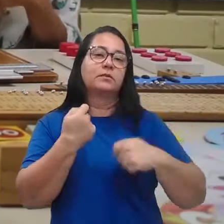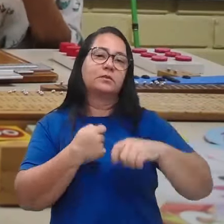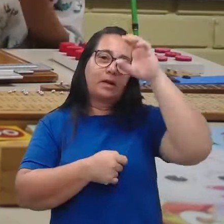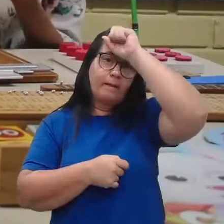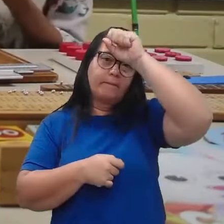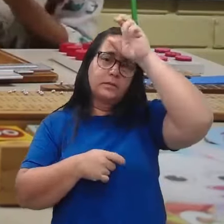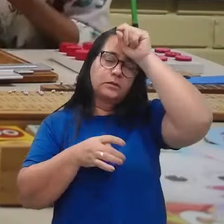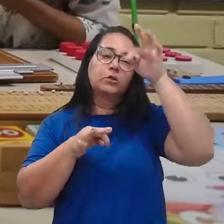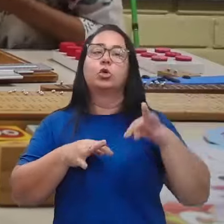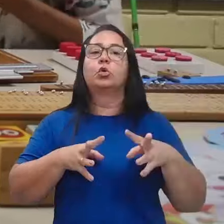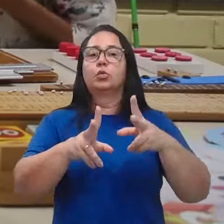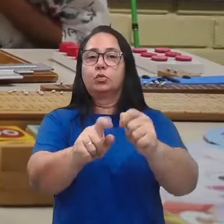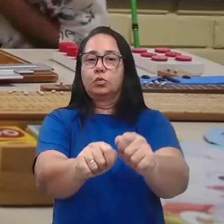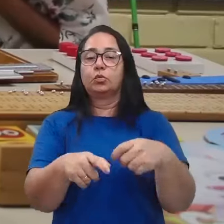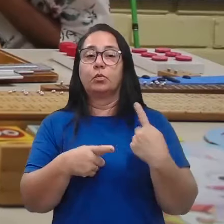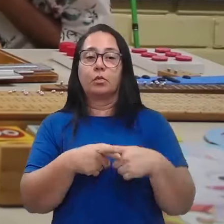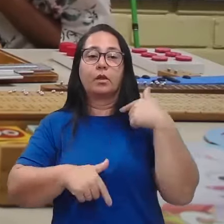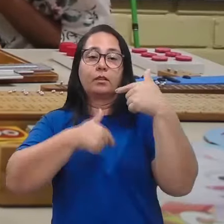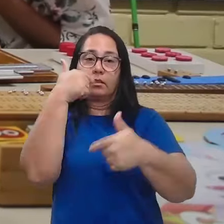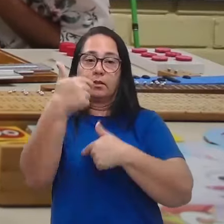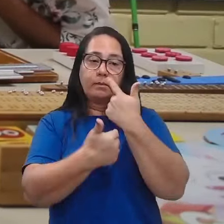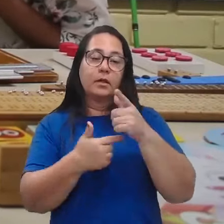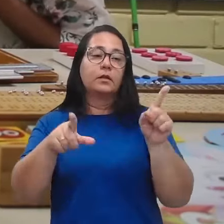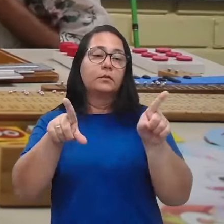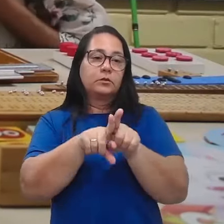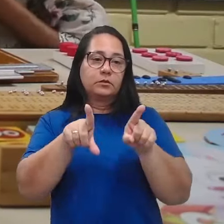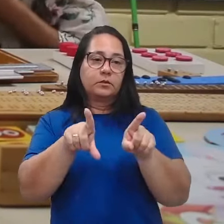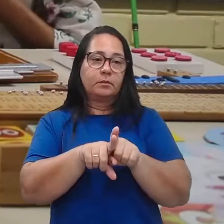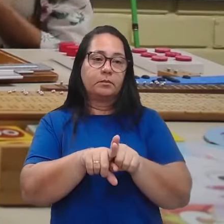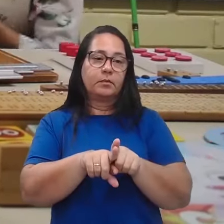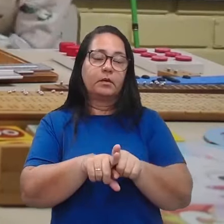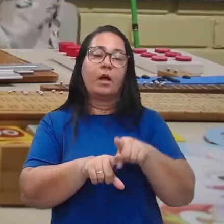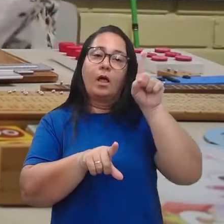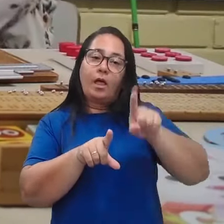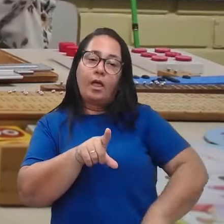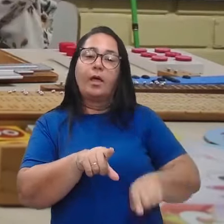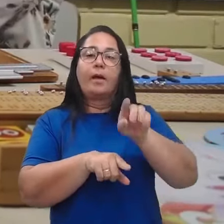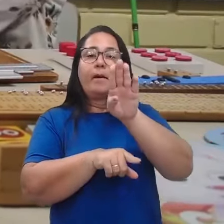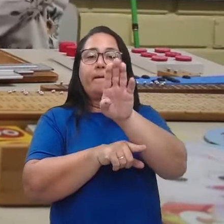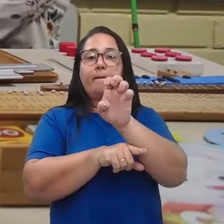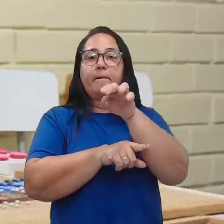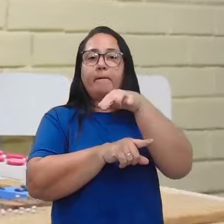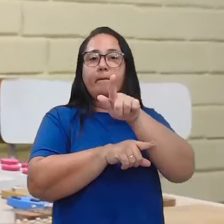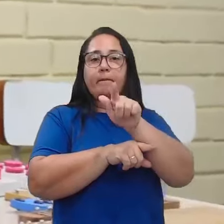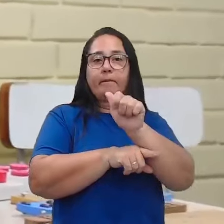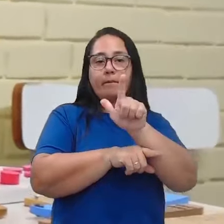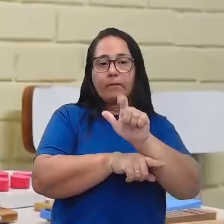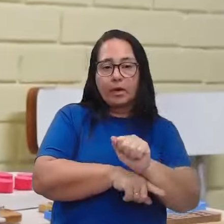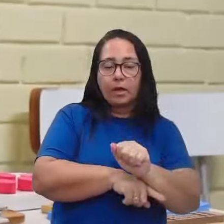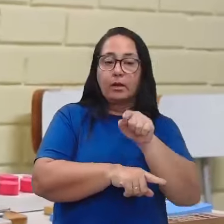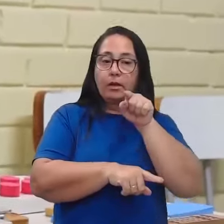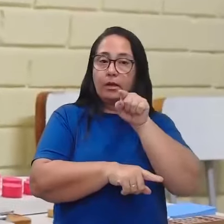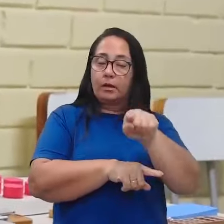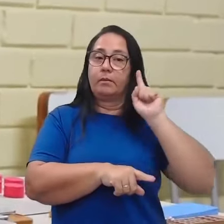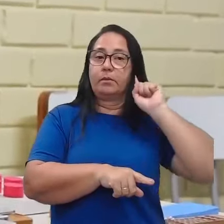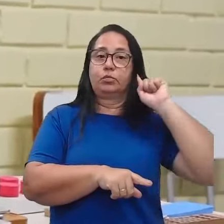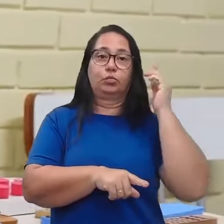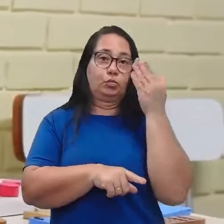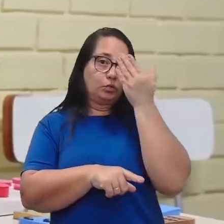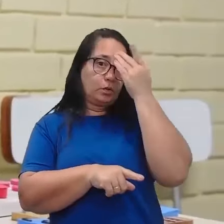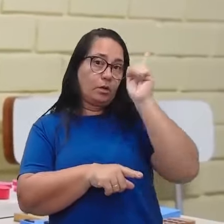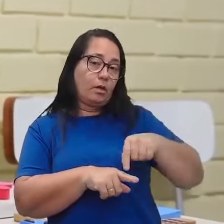tudo. É verdade. Porque nós também trabalhamos com eles, temos aqui a bengala. A bengala, para surdo-cegueira, ela é